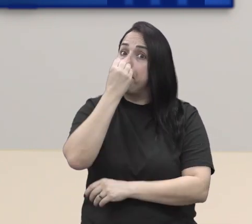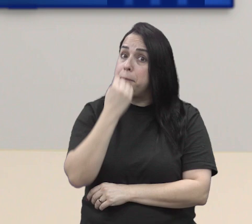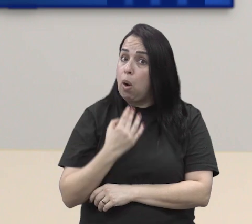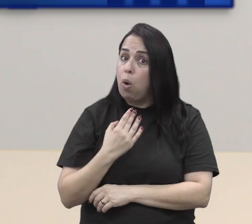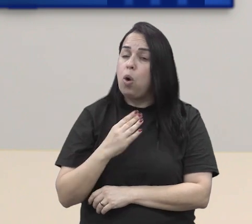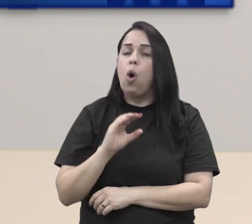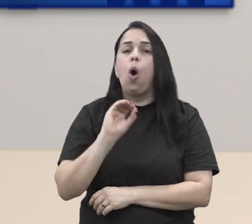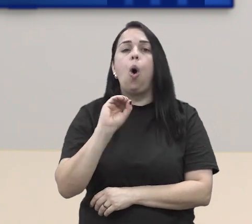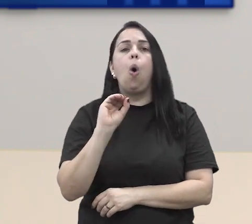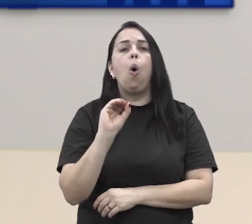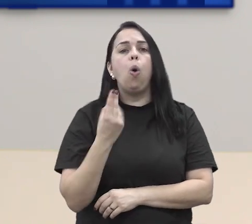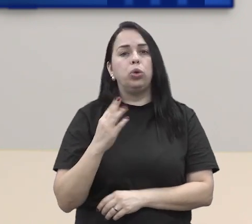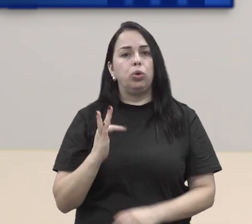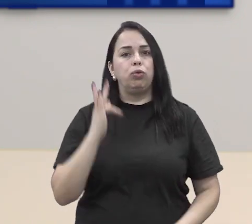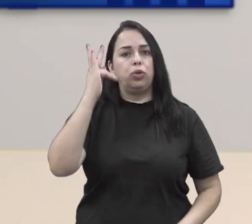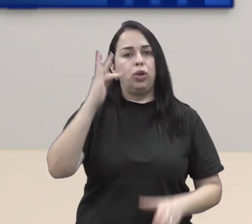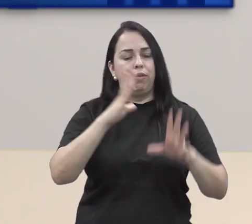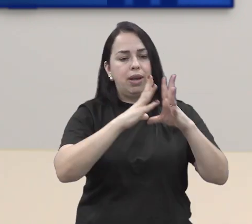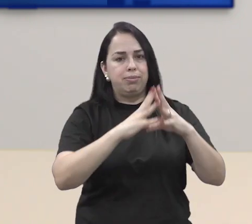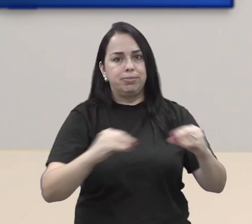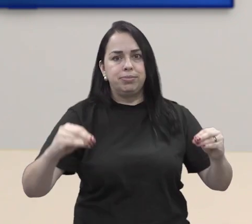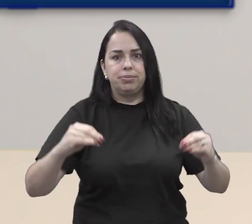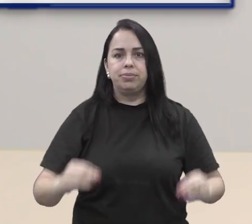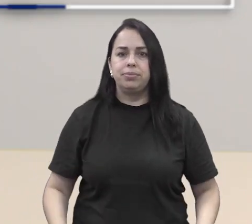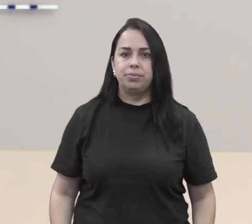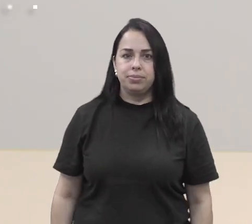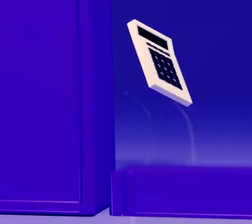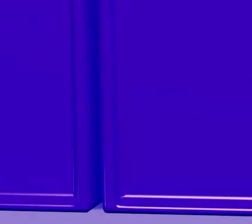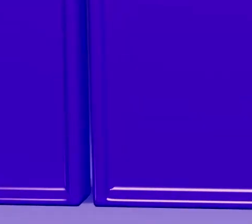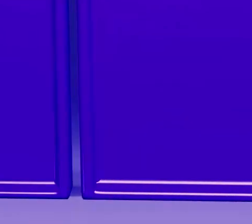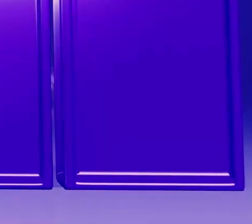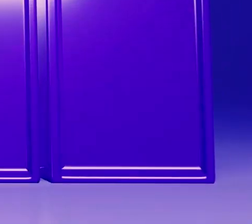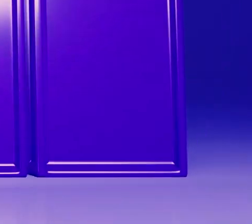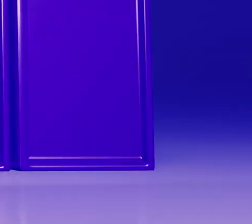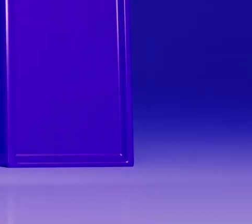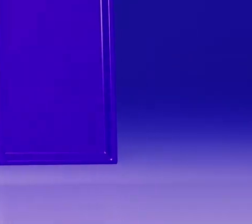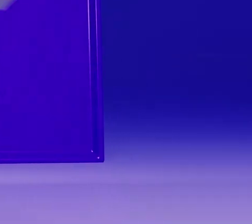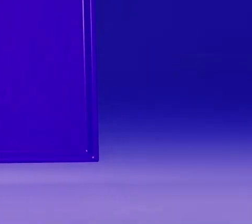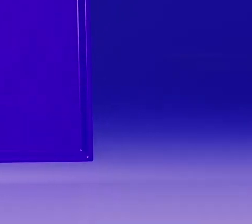tem sentido de existir e de ser na região onde você está.